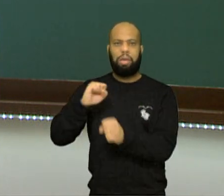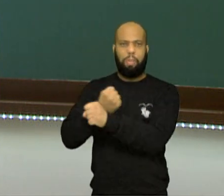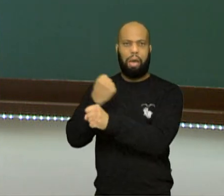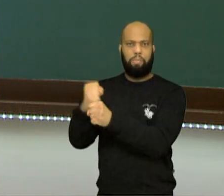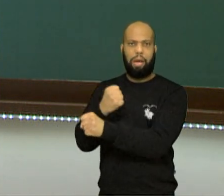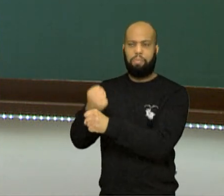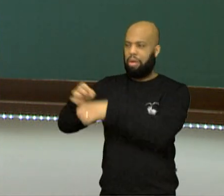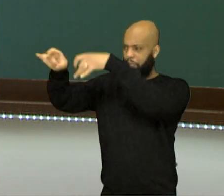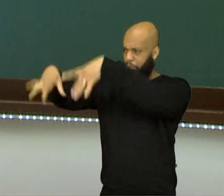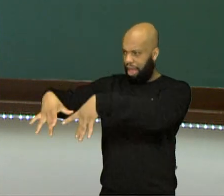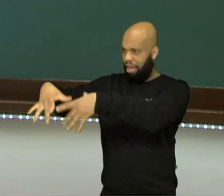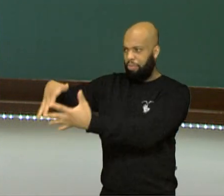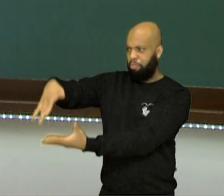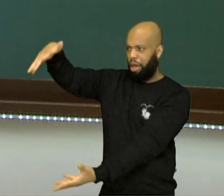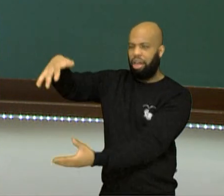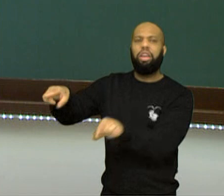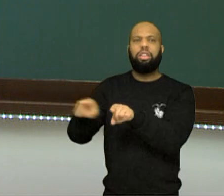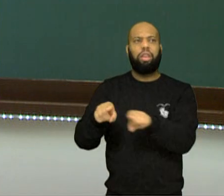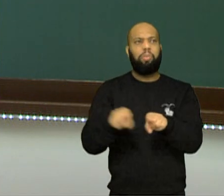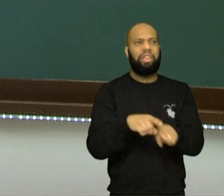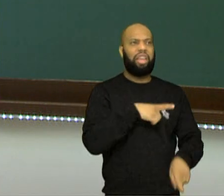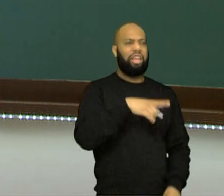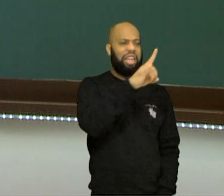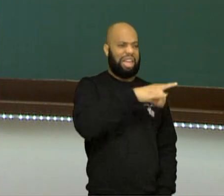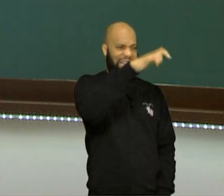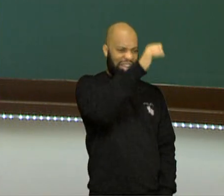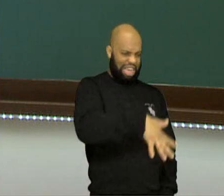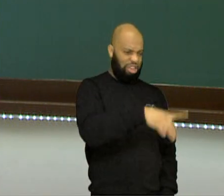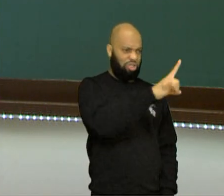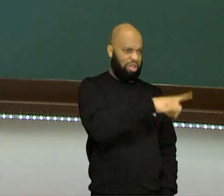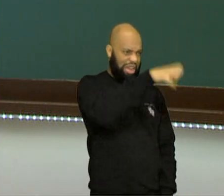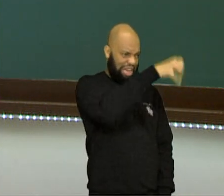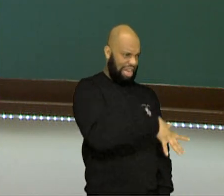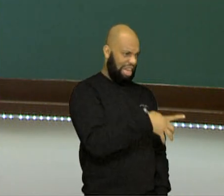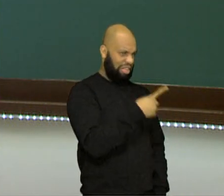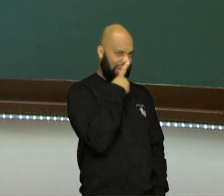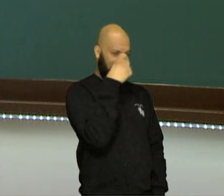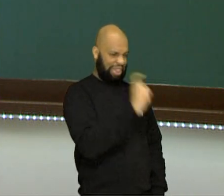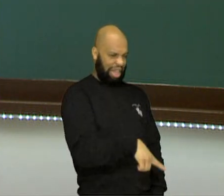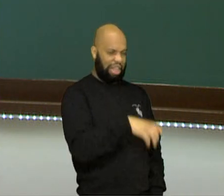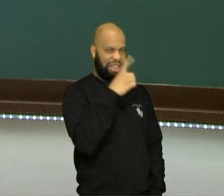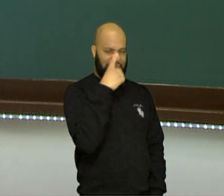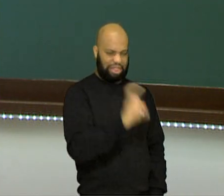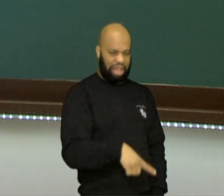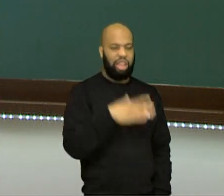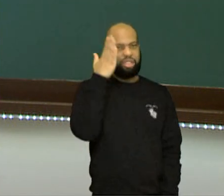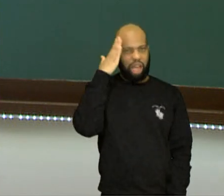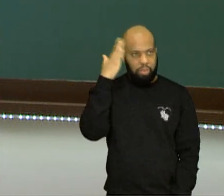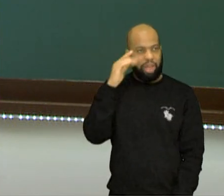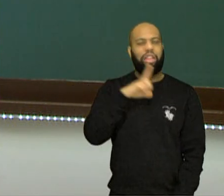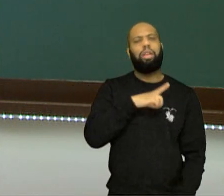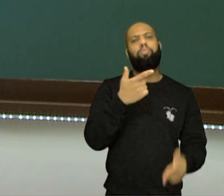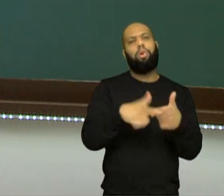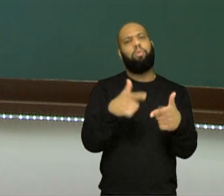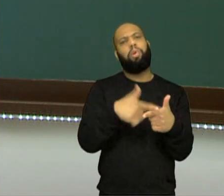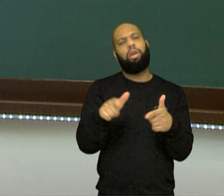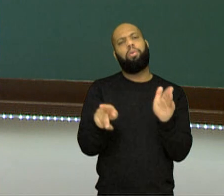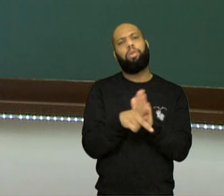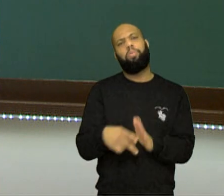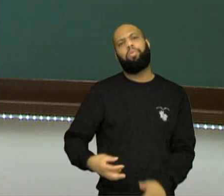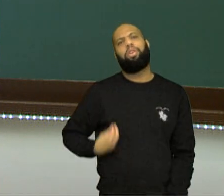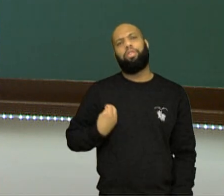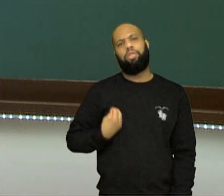construção, lixo descartado de maneira inadequada, são problemas que vão gerar consequências para a vida